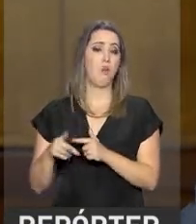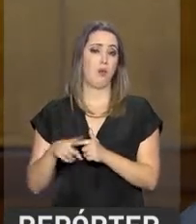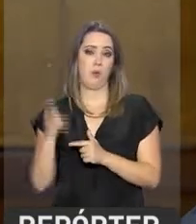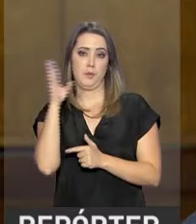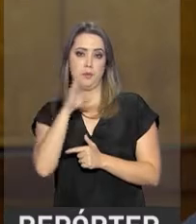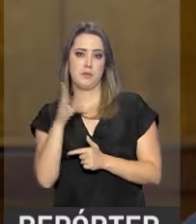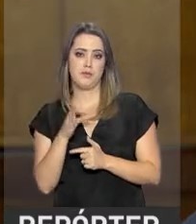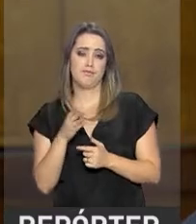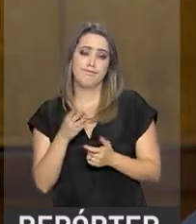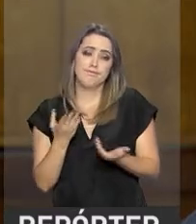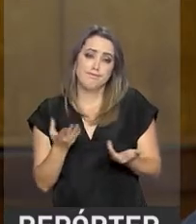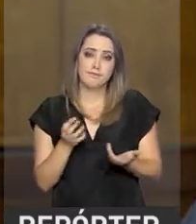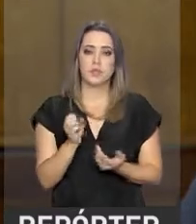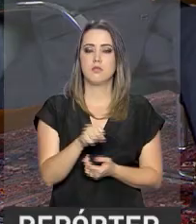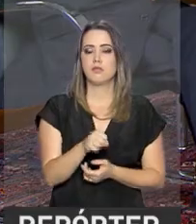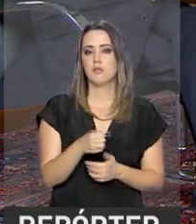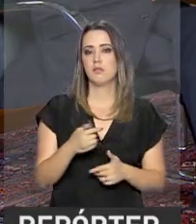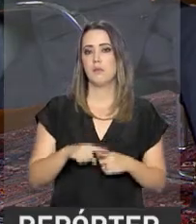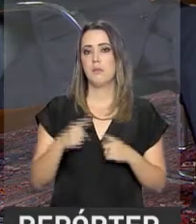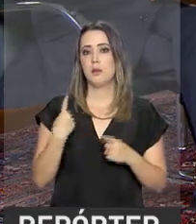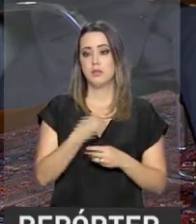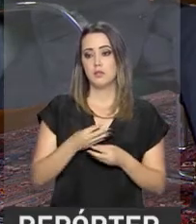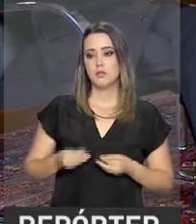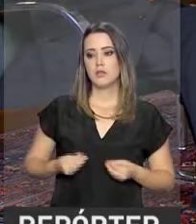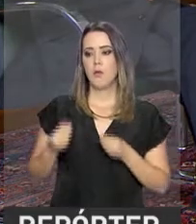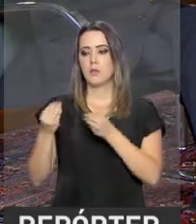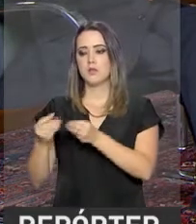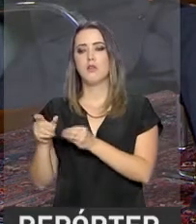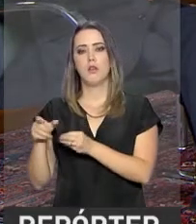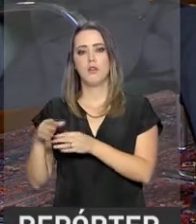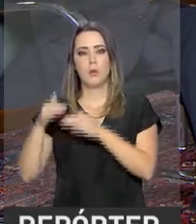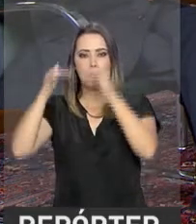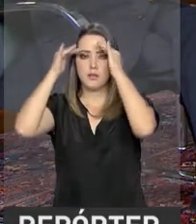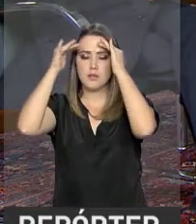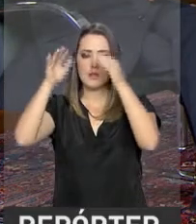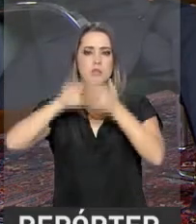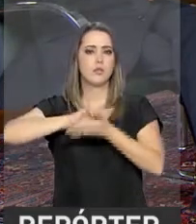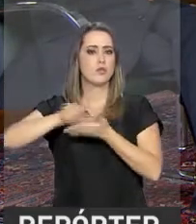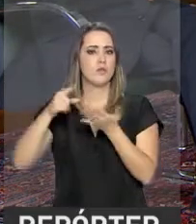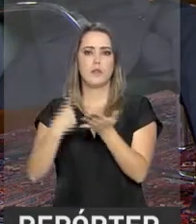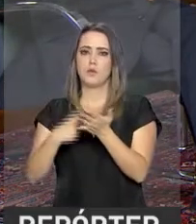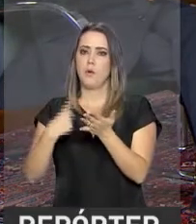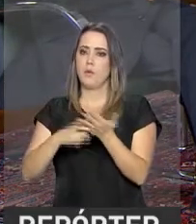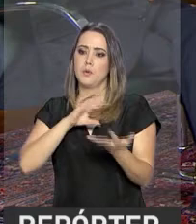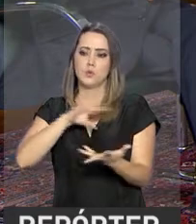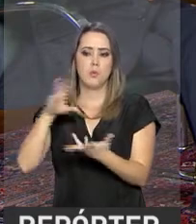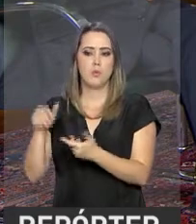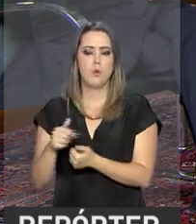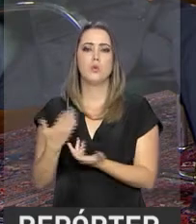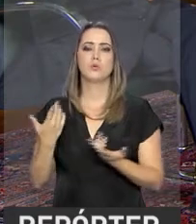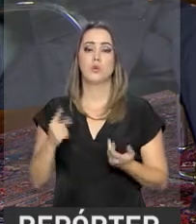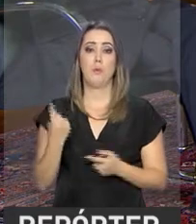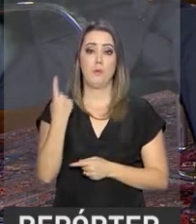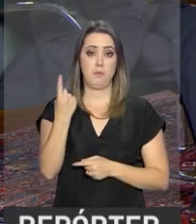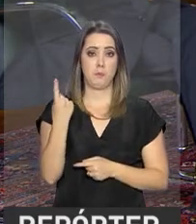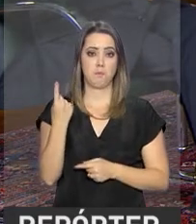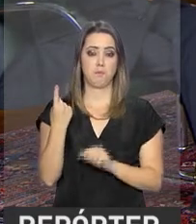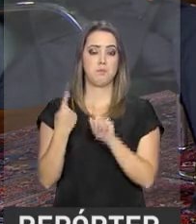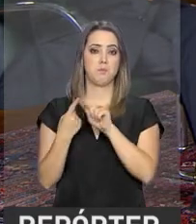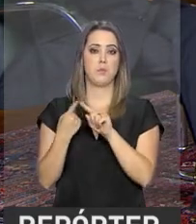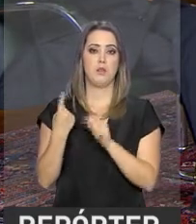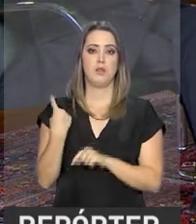de alguma maneira assim nós estamos dando cumprimento a vários compromissos que nós assumimos o primeiro deles é que nós